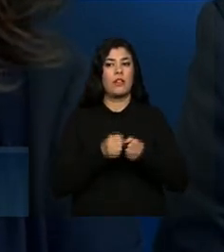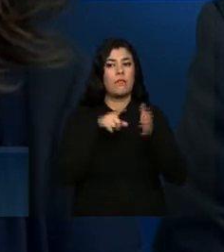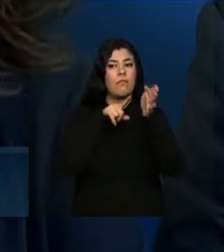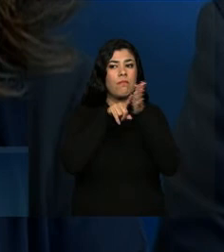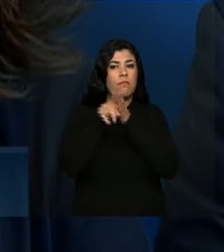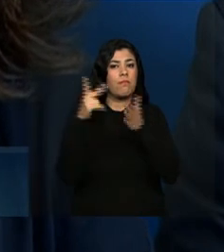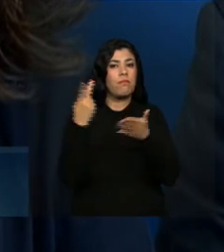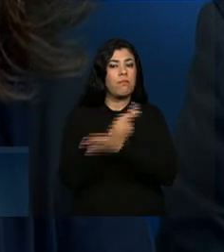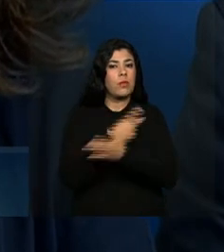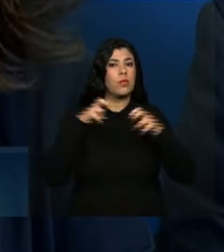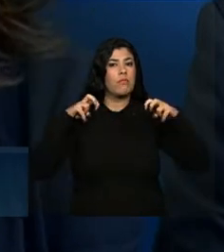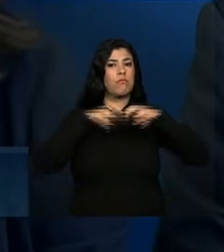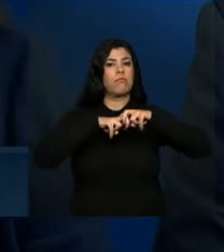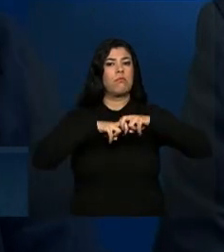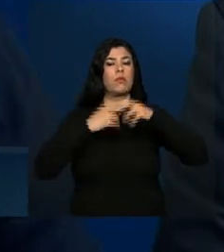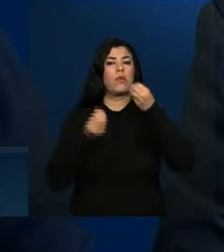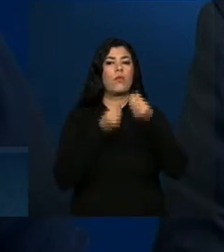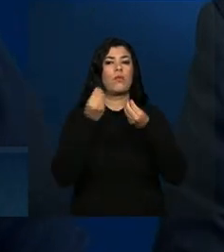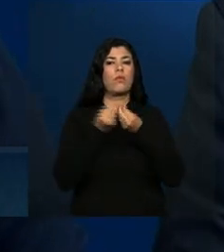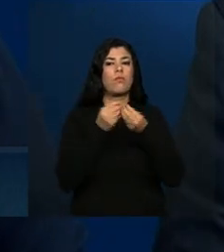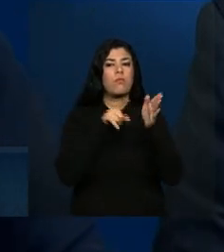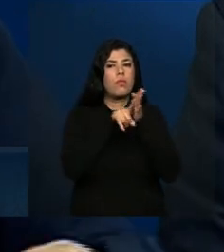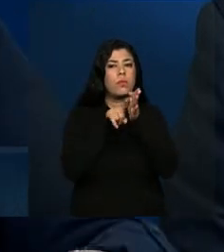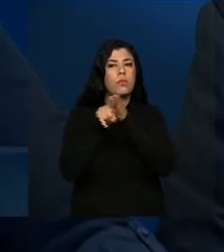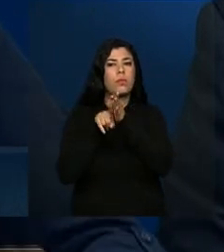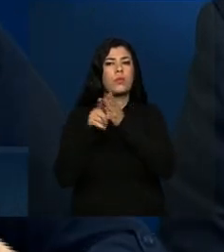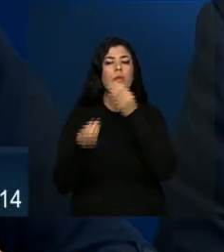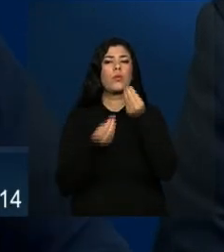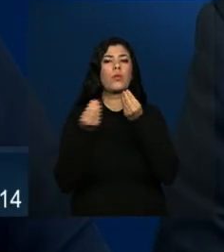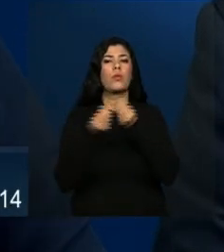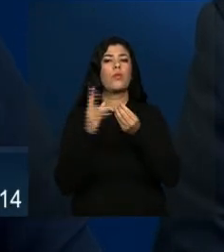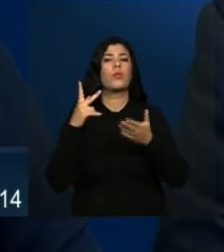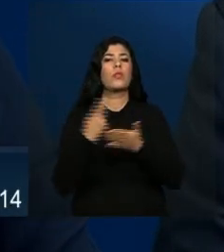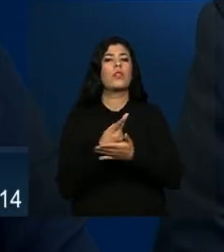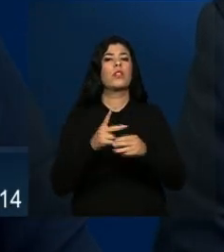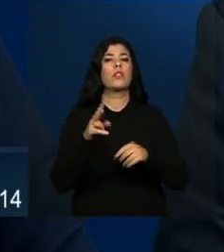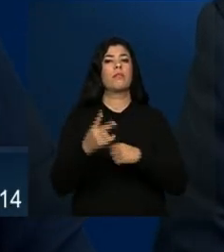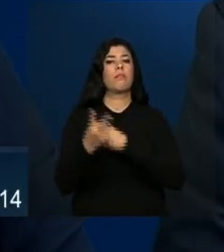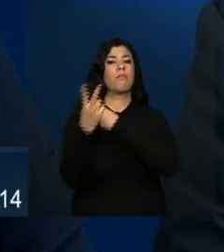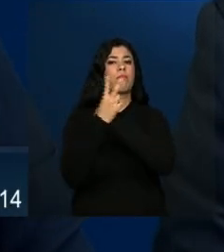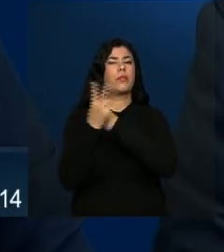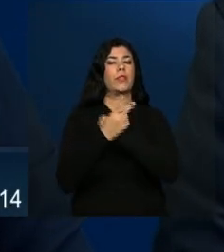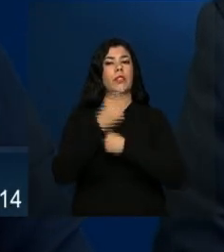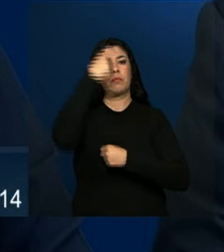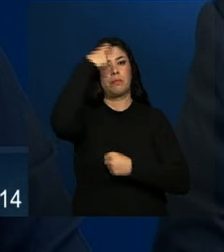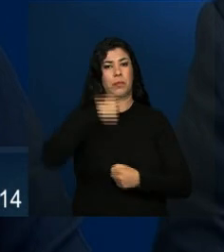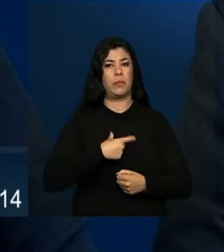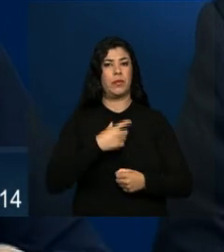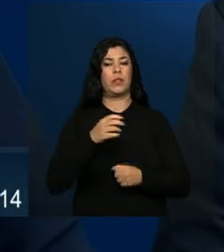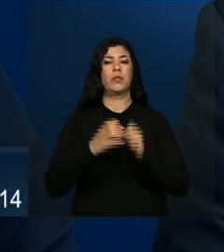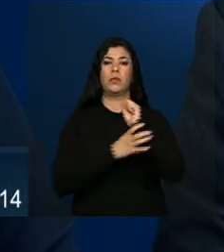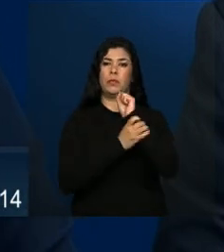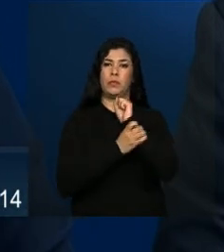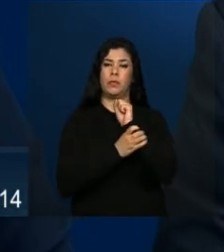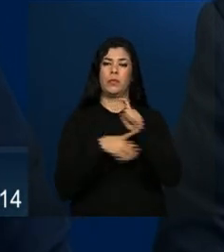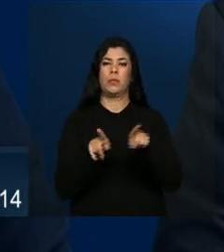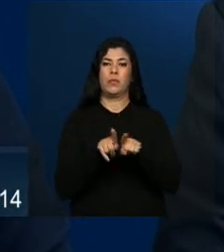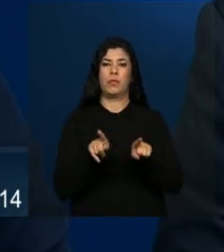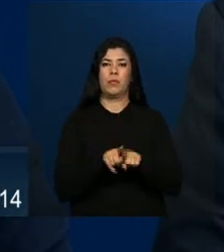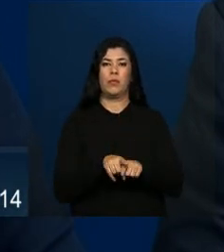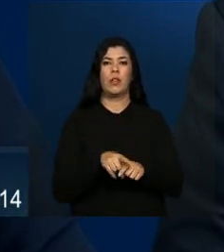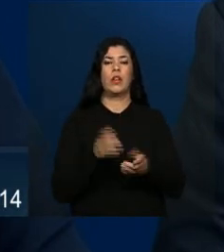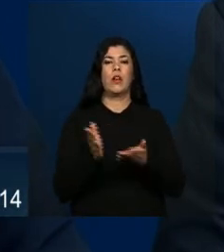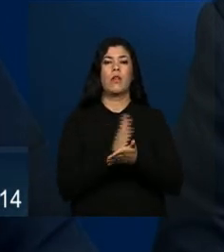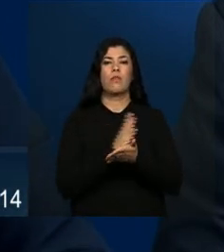a o dado sobre a segurança do Consumidor então nós utilizamos para as averiguações